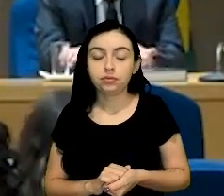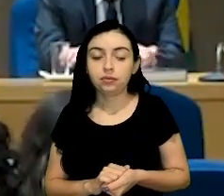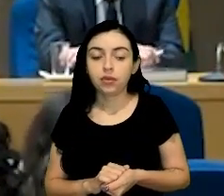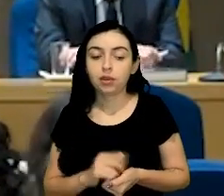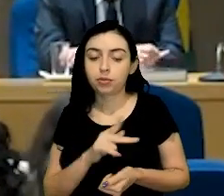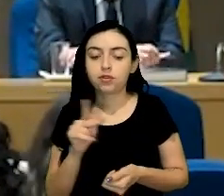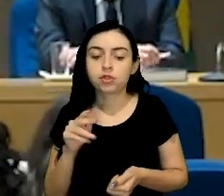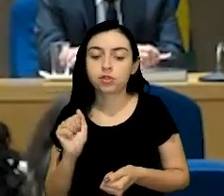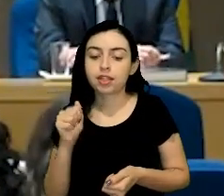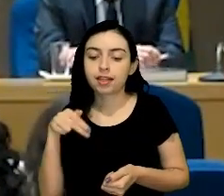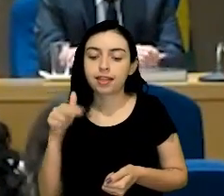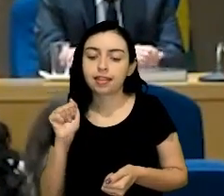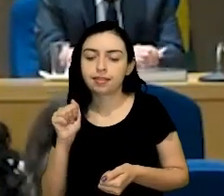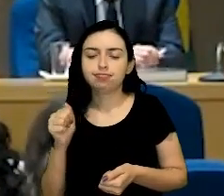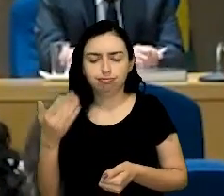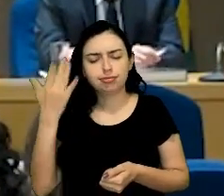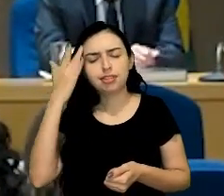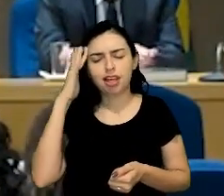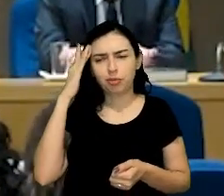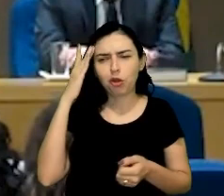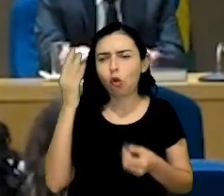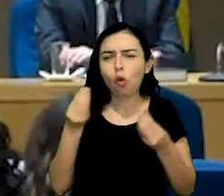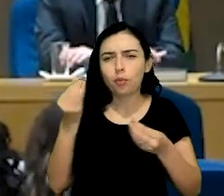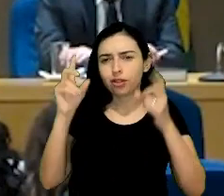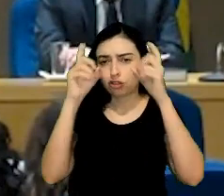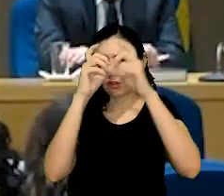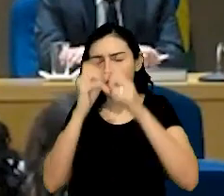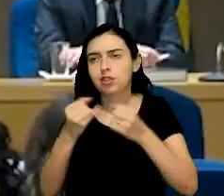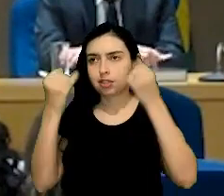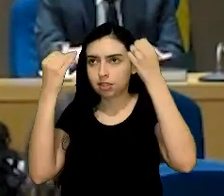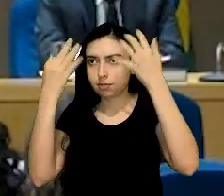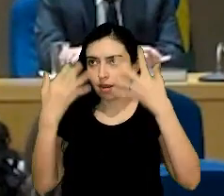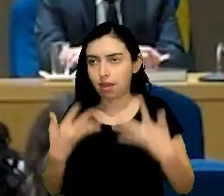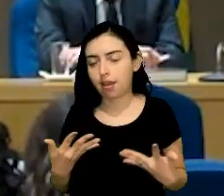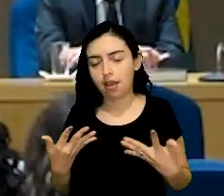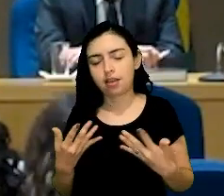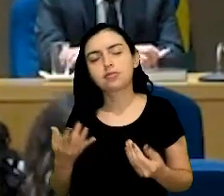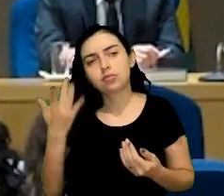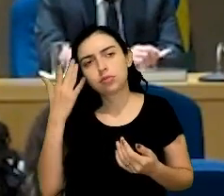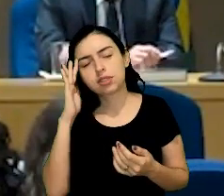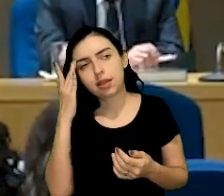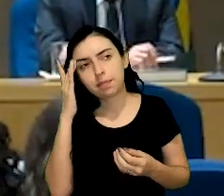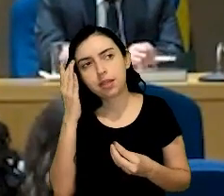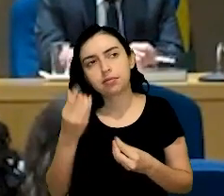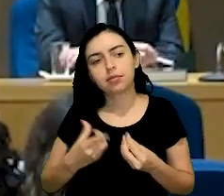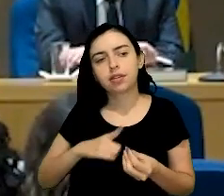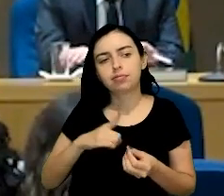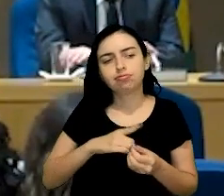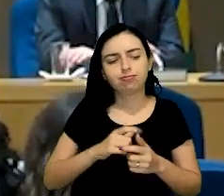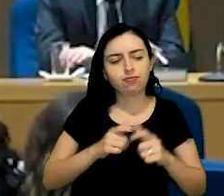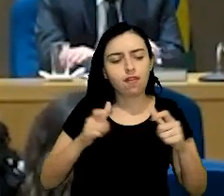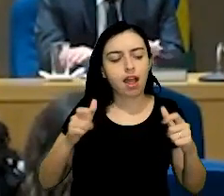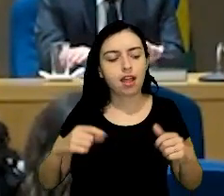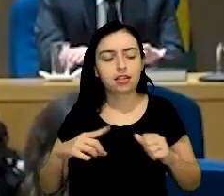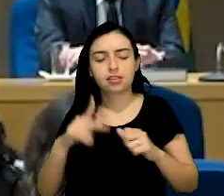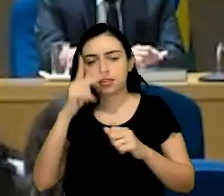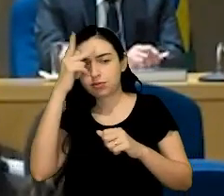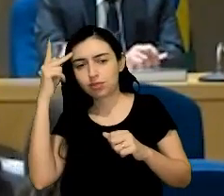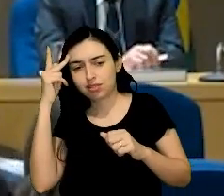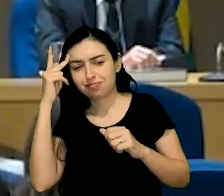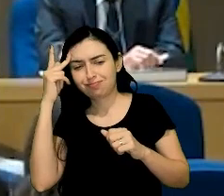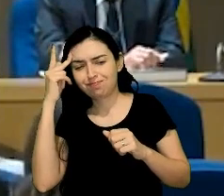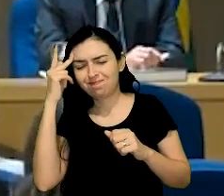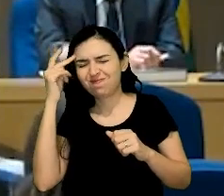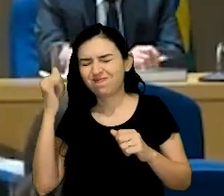gente teorizar quando nós sabemos que tem muitas dimensões humanas, tragédias, dramas